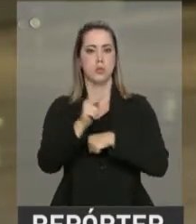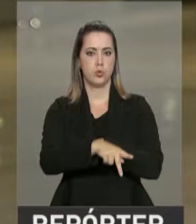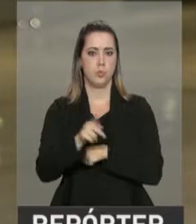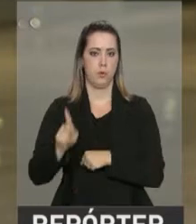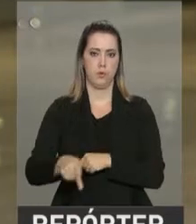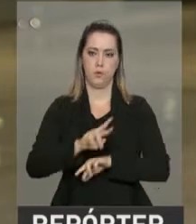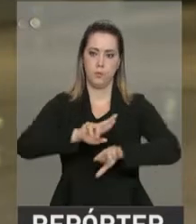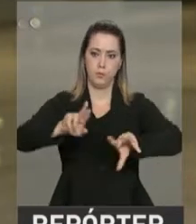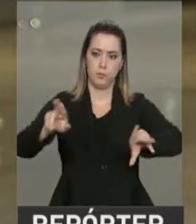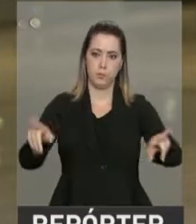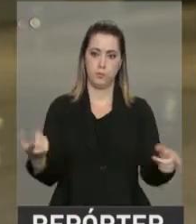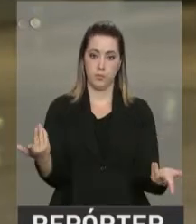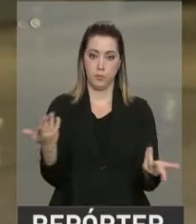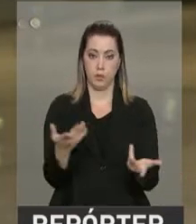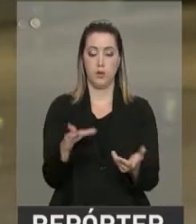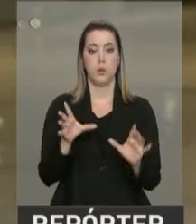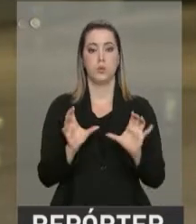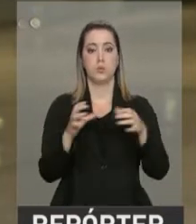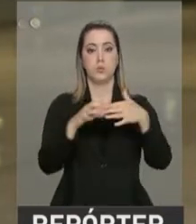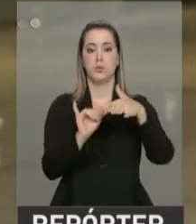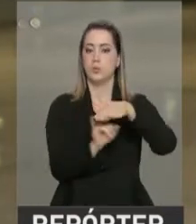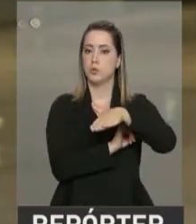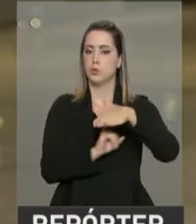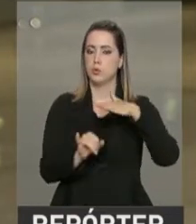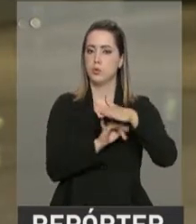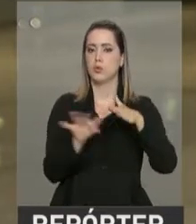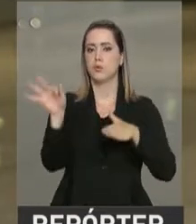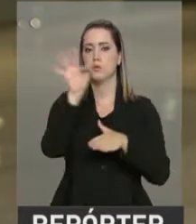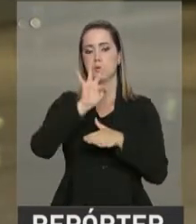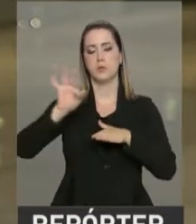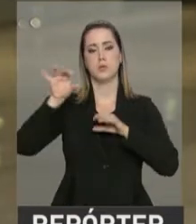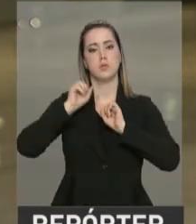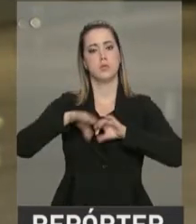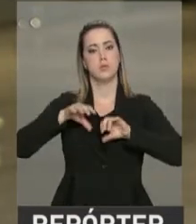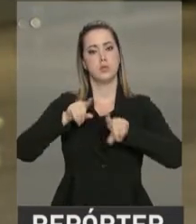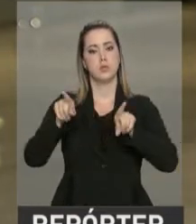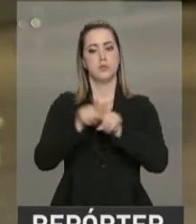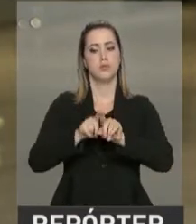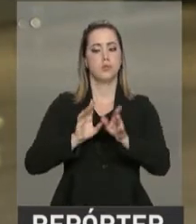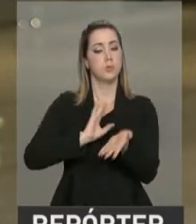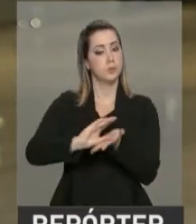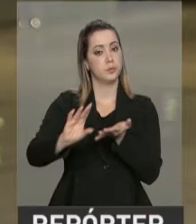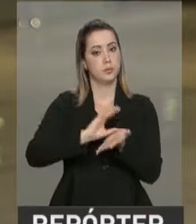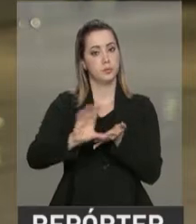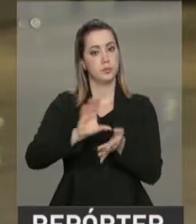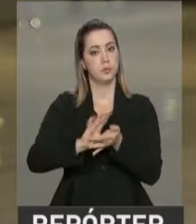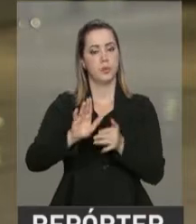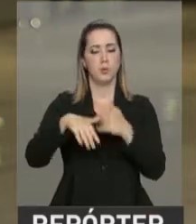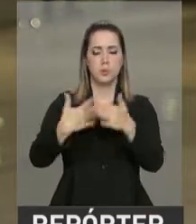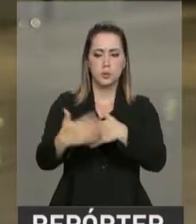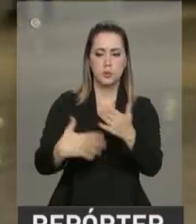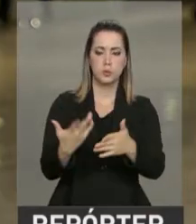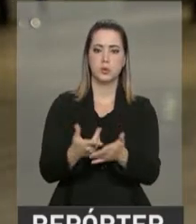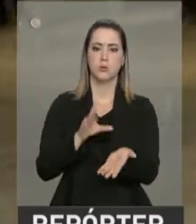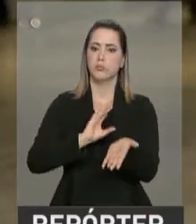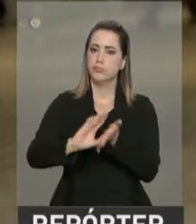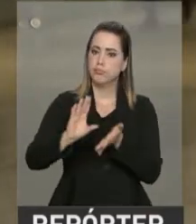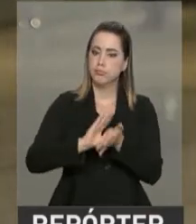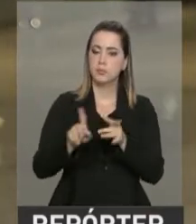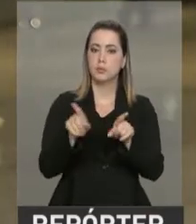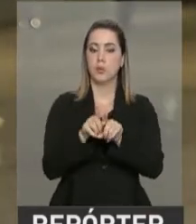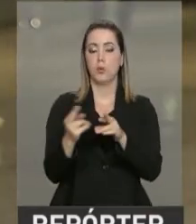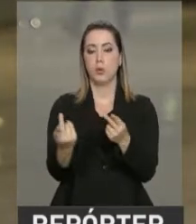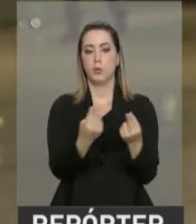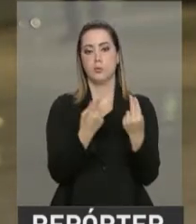as instituições federais de ensino também vão ser contempladas com recursos para custeio manutenção e investimentos assim como as instituições